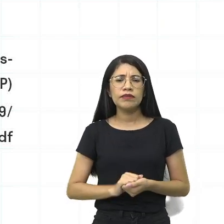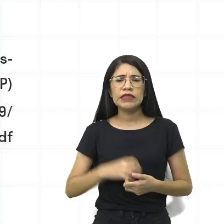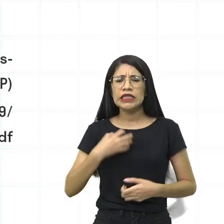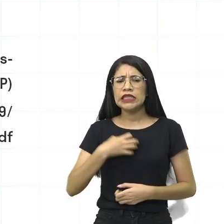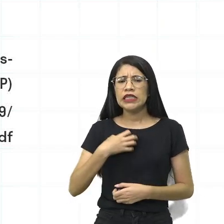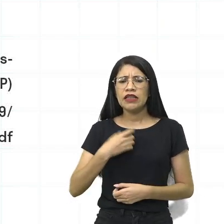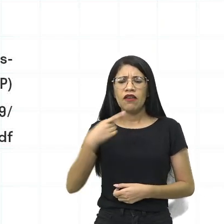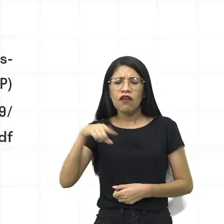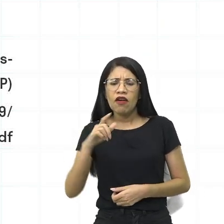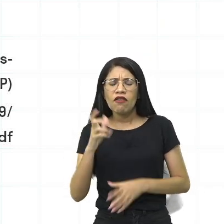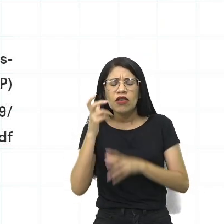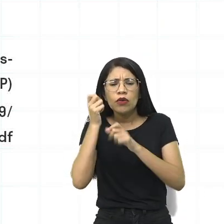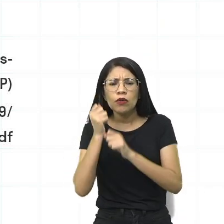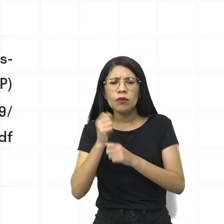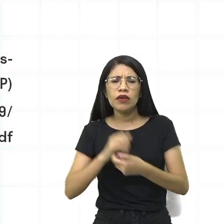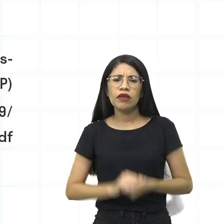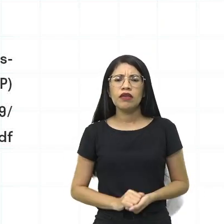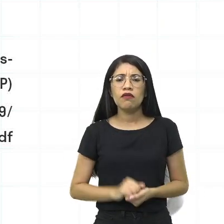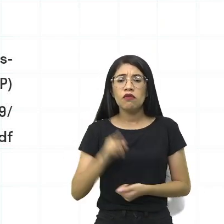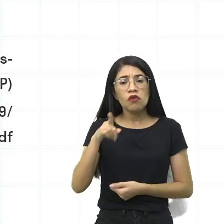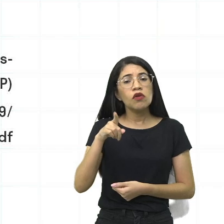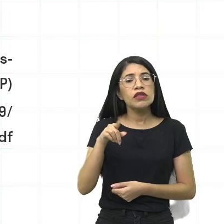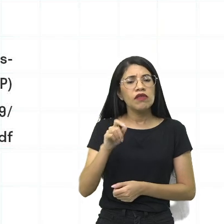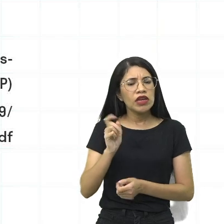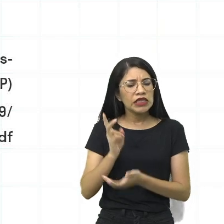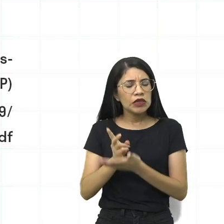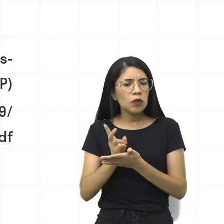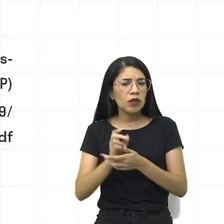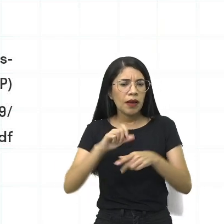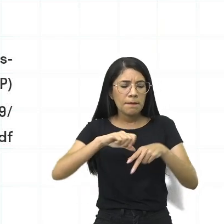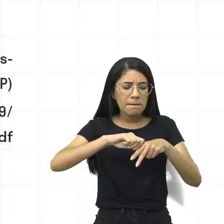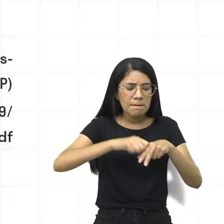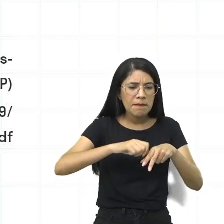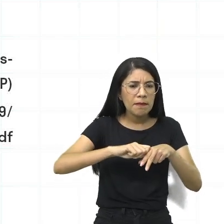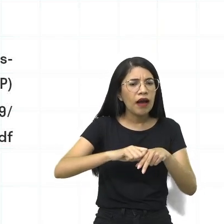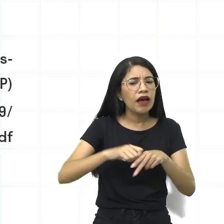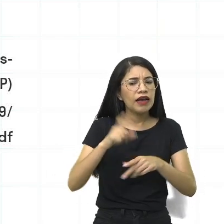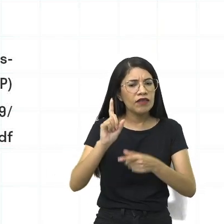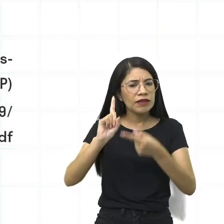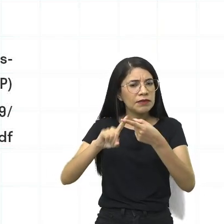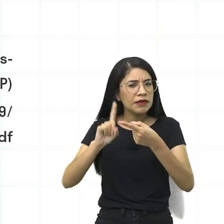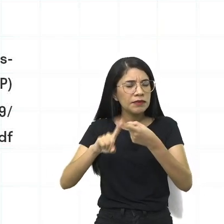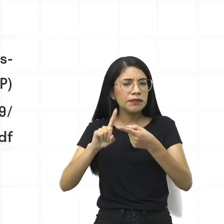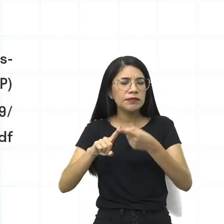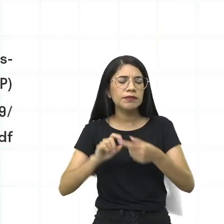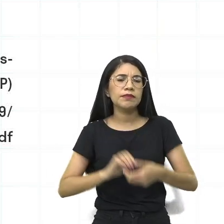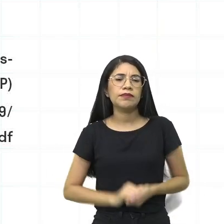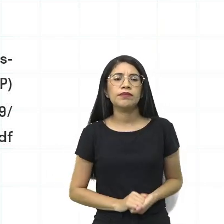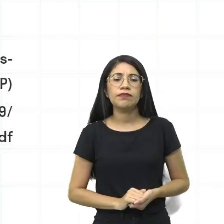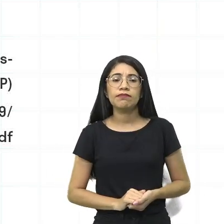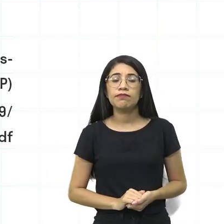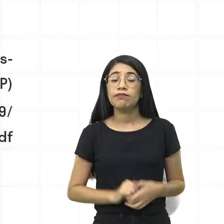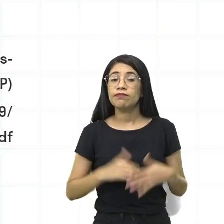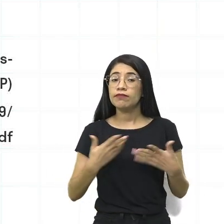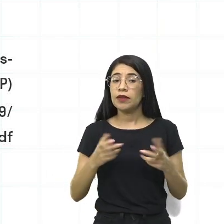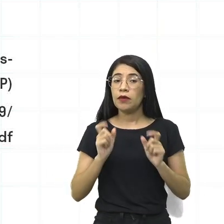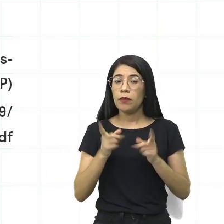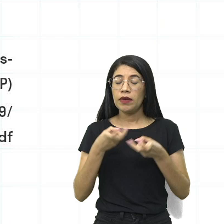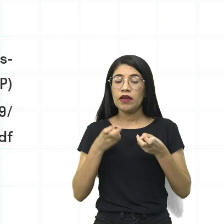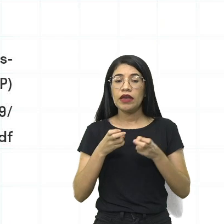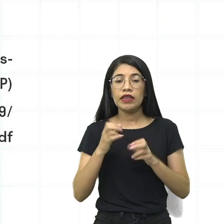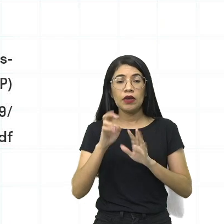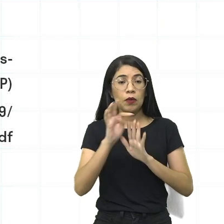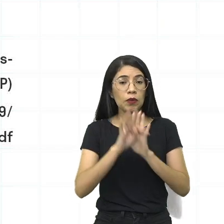irritado: Vai dormir, garoto. Você vai ver se continuar a beliscar a minha perna. Então temos uma crônica